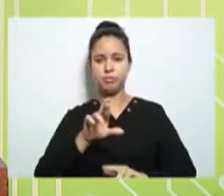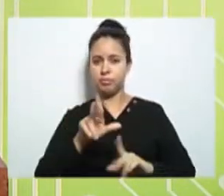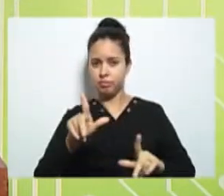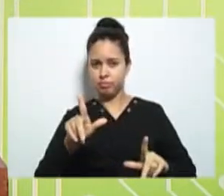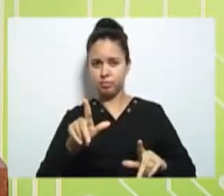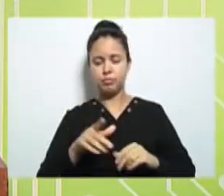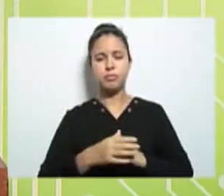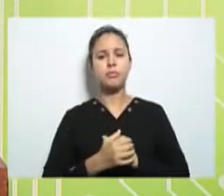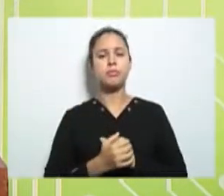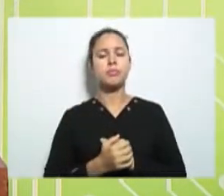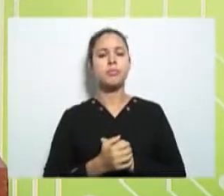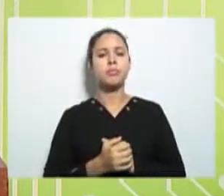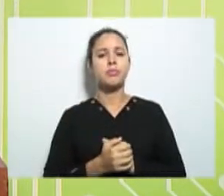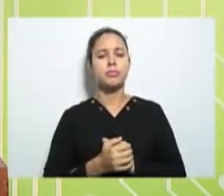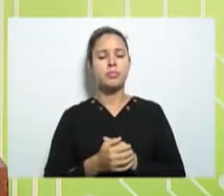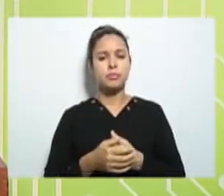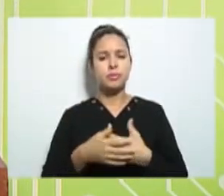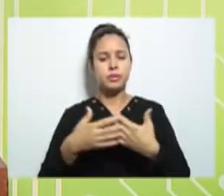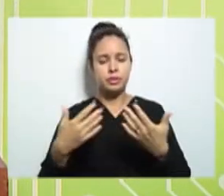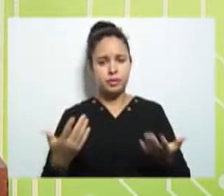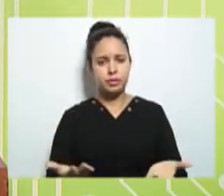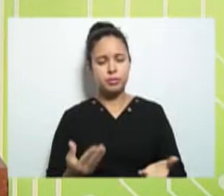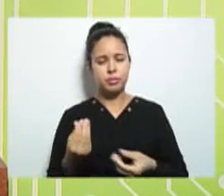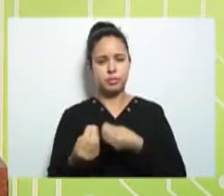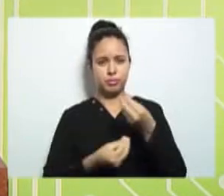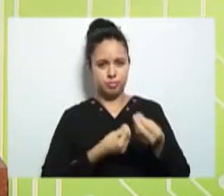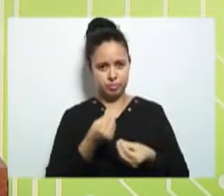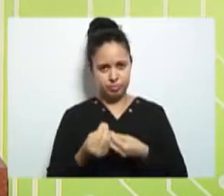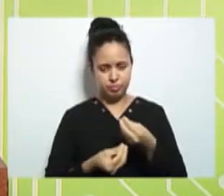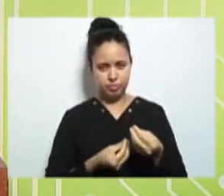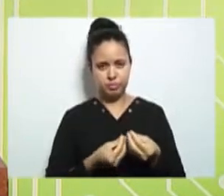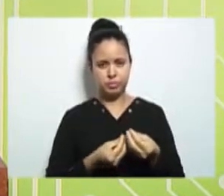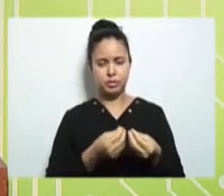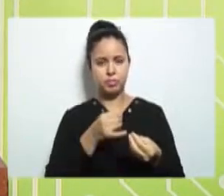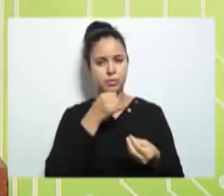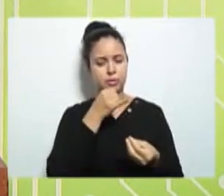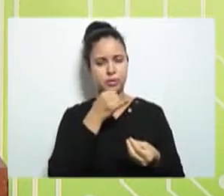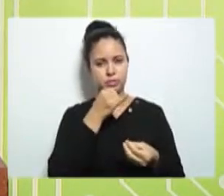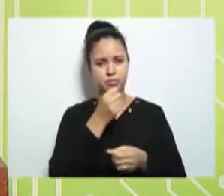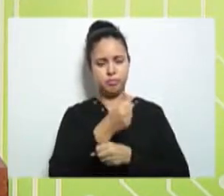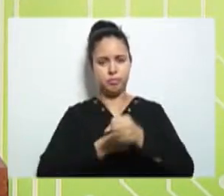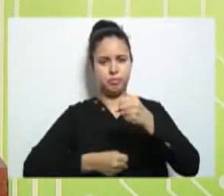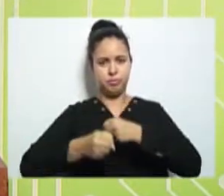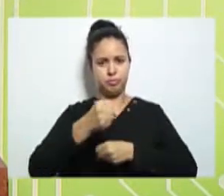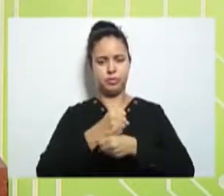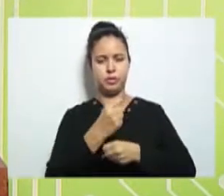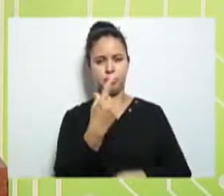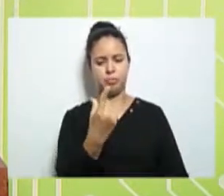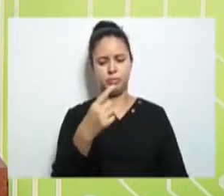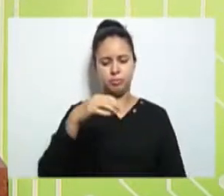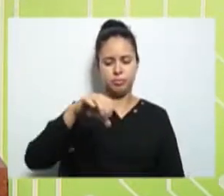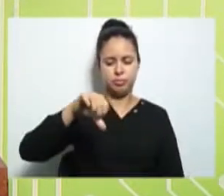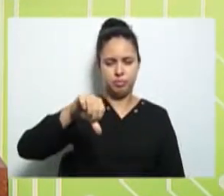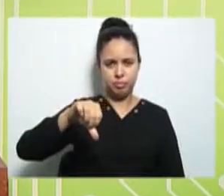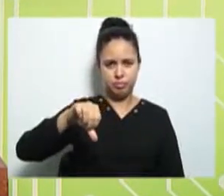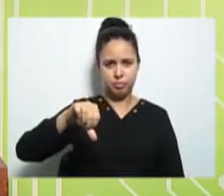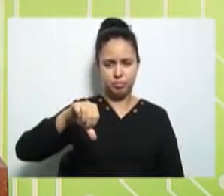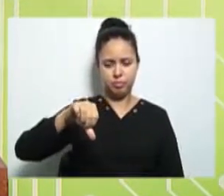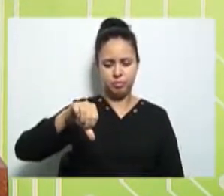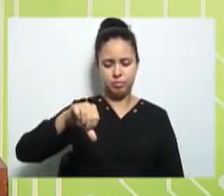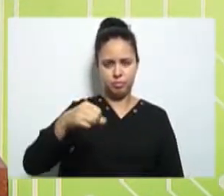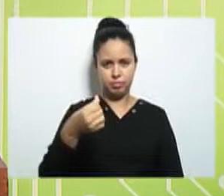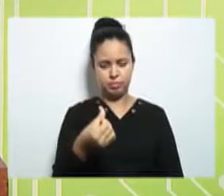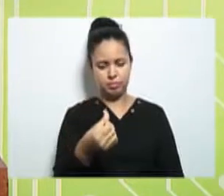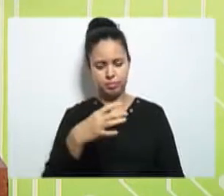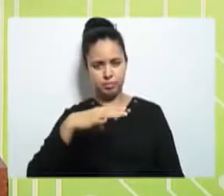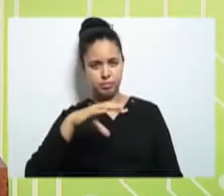anos, tá? E aí, algo não muito antigo, lá na década de 1960, 1950, a gente teve lá as